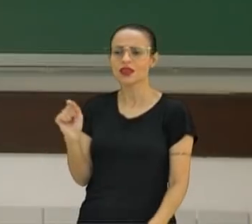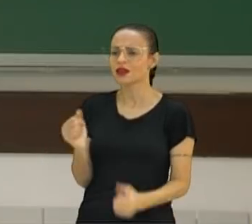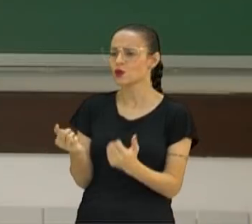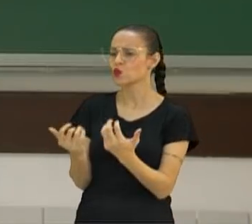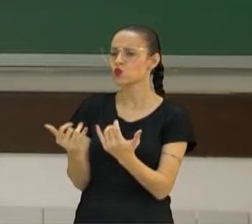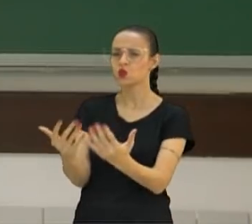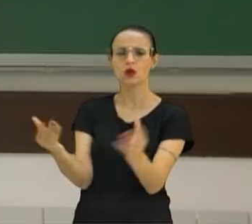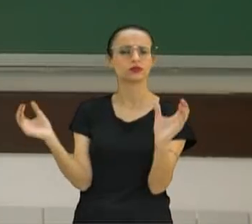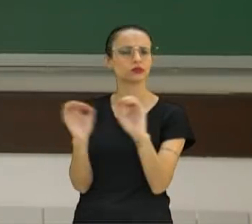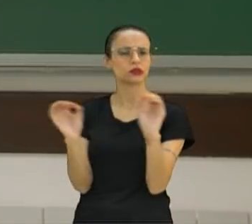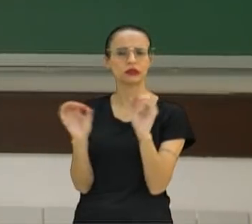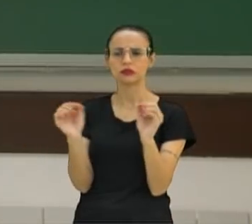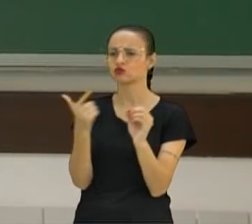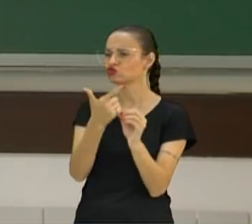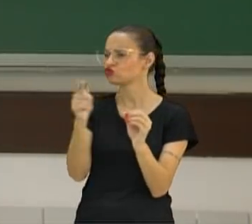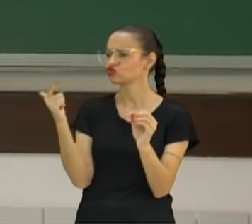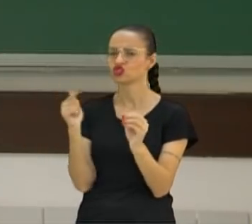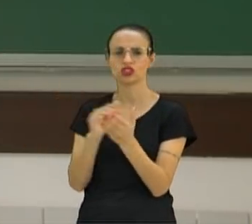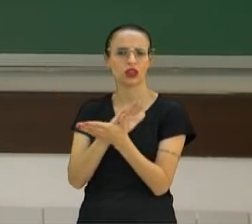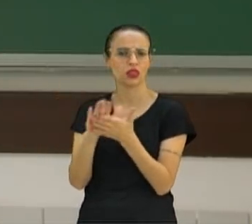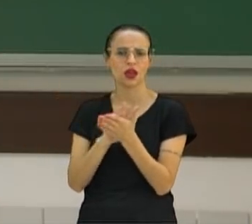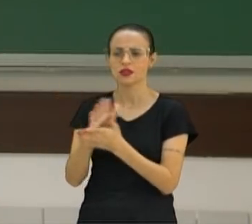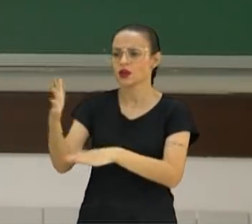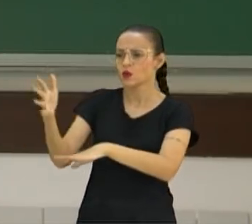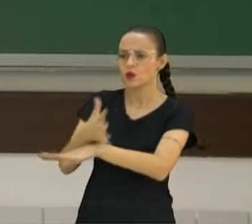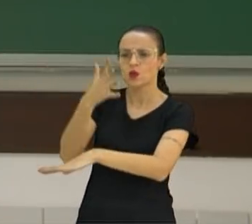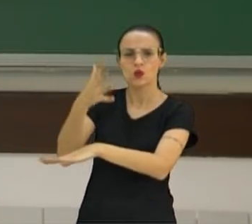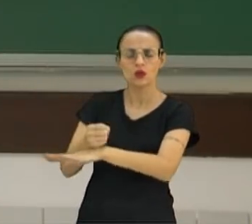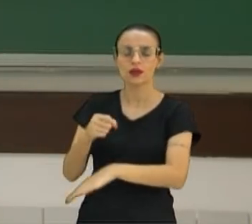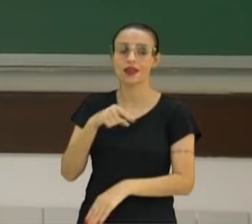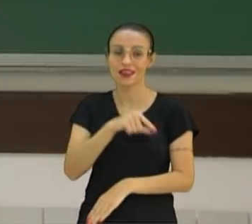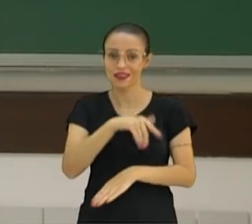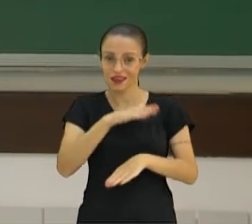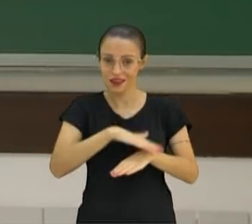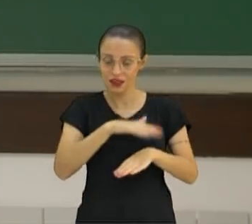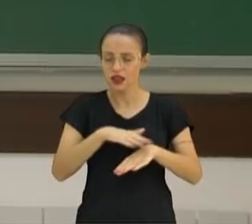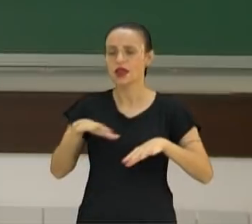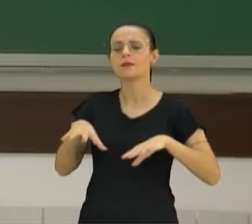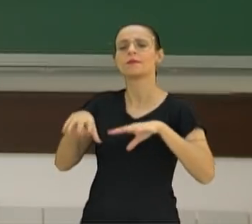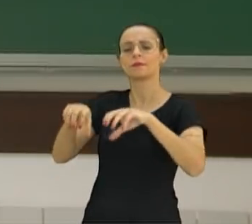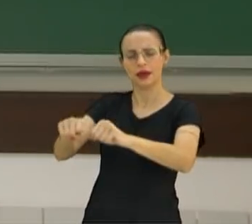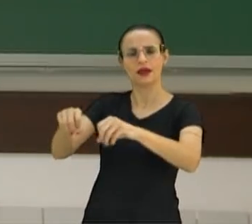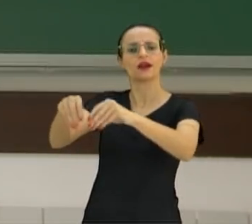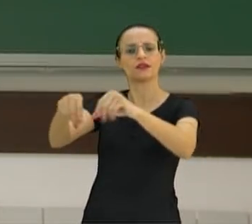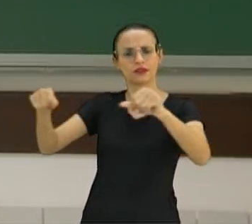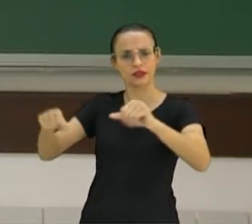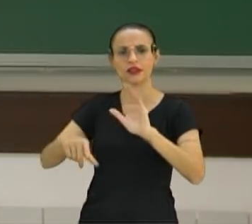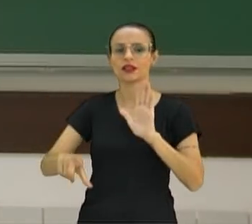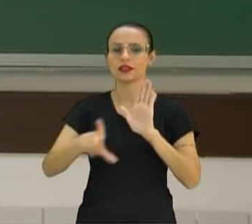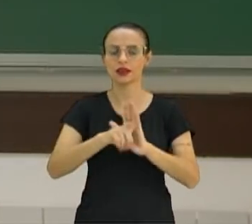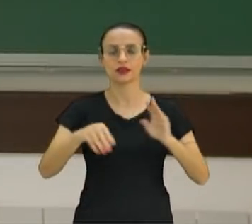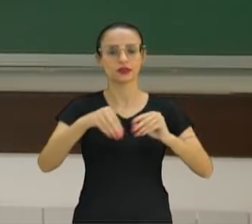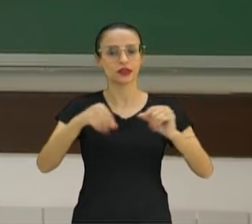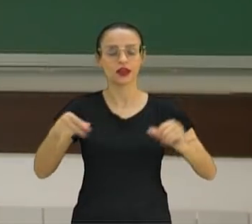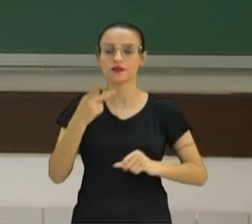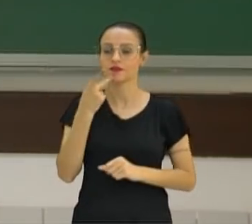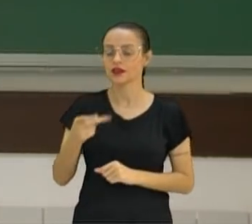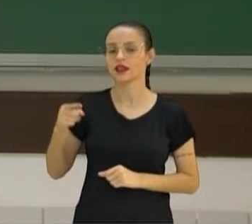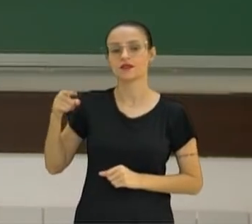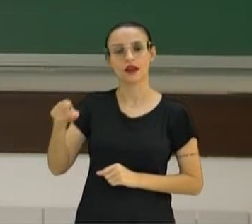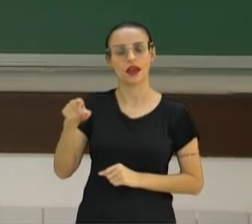ninguém, eram terras que ainda não haviam sido colonizadas. Essas pessoas tomavam posse da terra. A Lei de Terras diz que essas terras deveriam